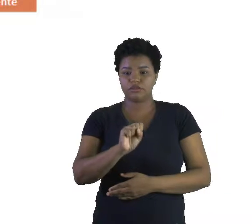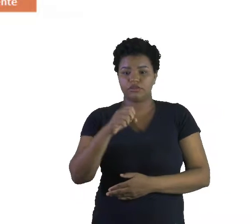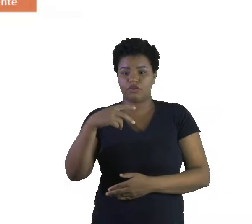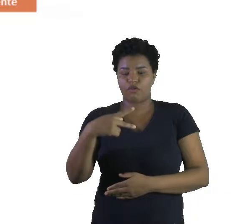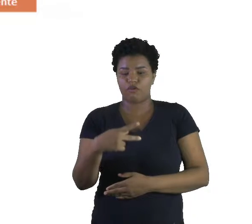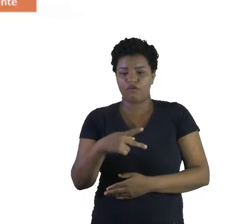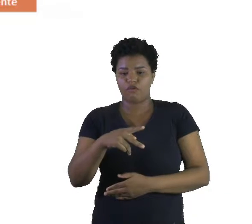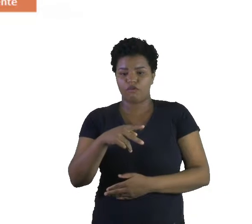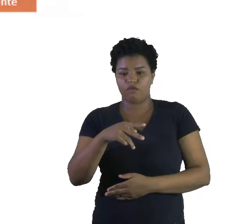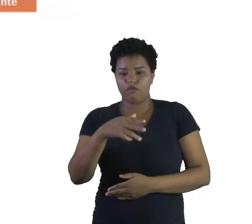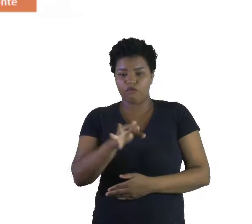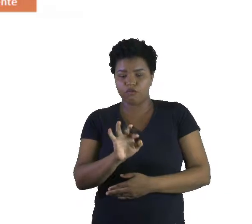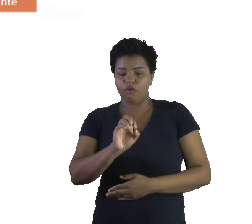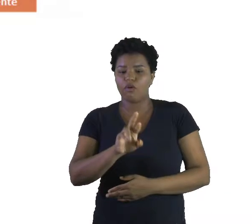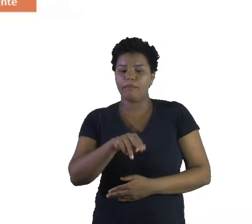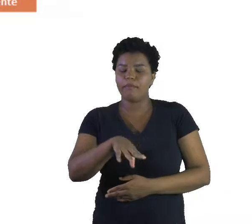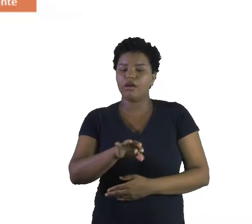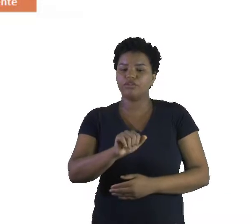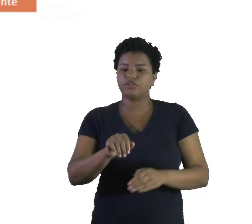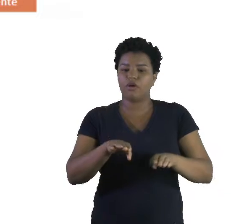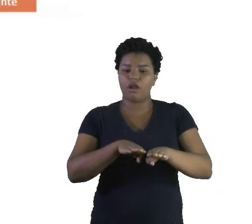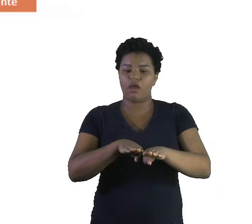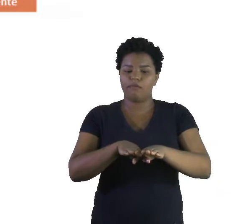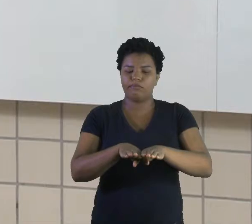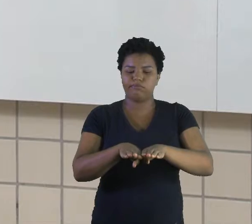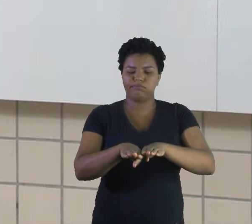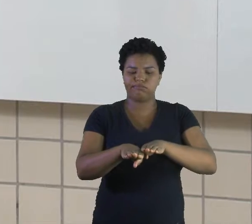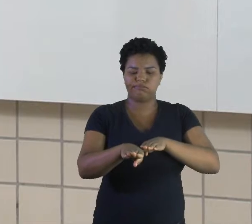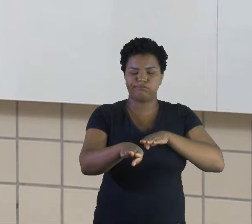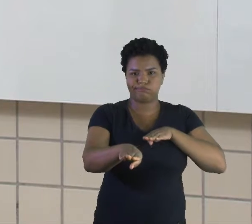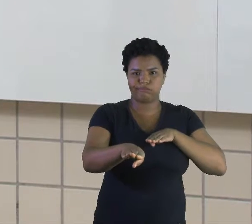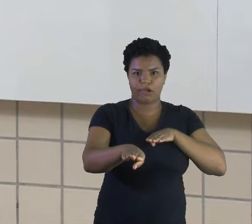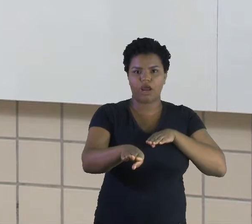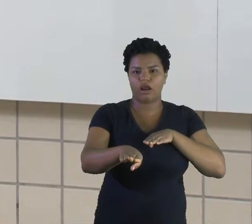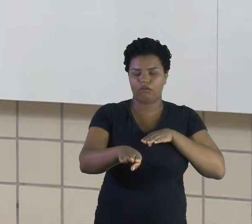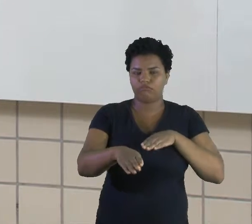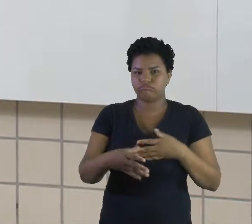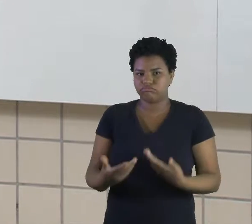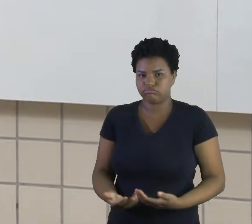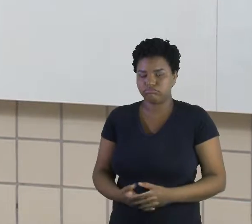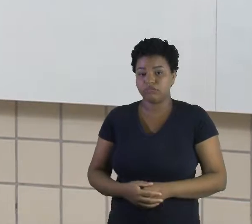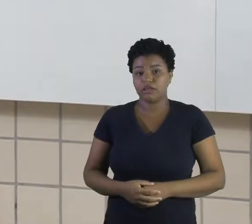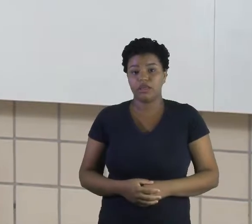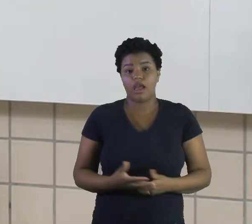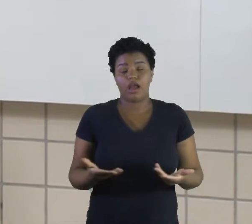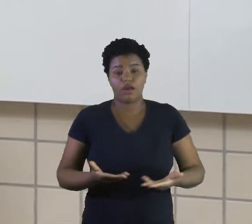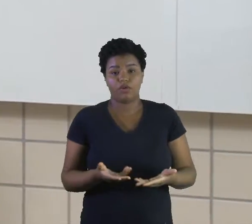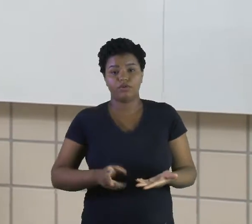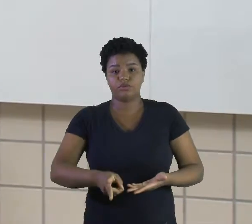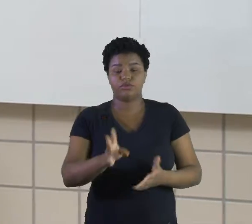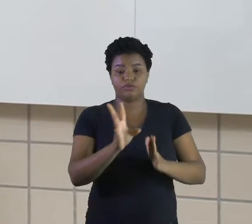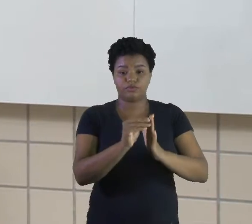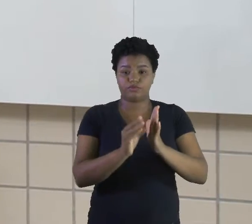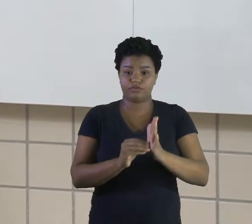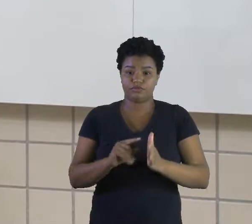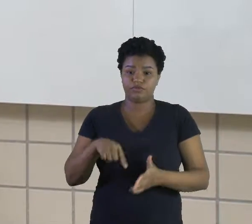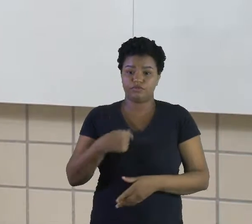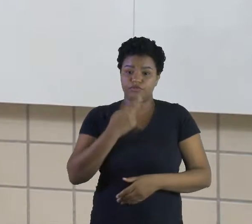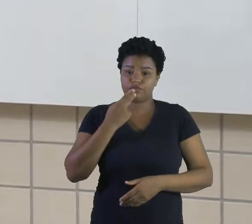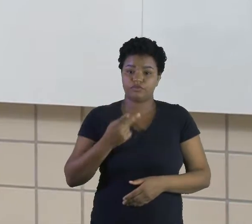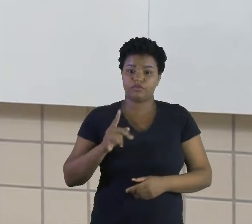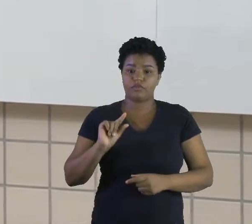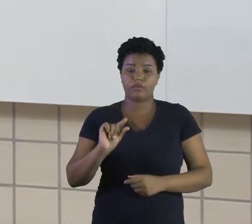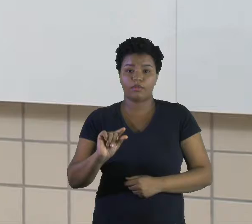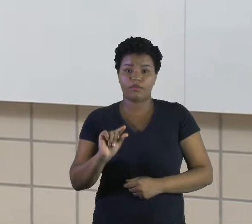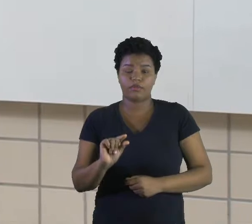deslizam horizontalmente uma em relação à outra. Agora, continuando o nosso conteúdo, nós vamos falar um pouquinho